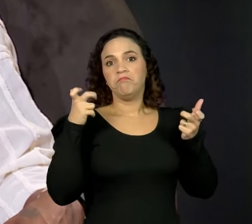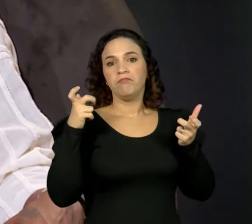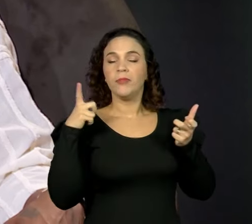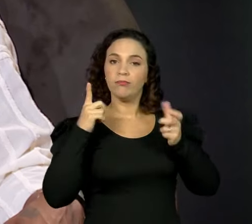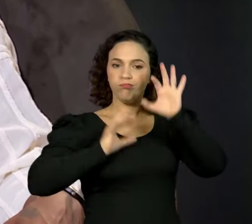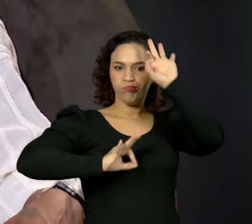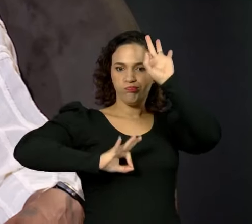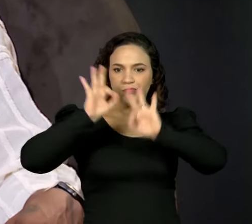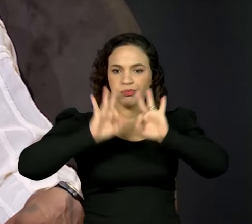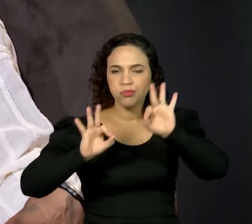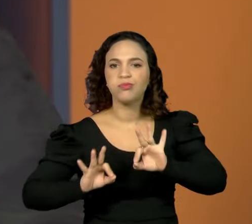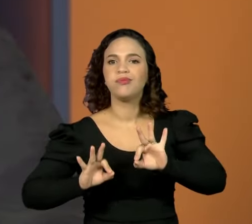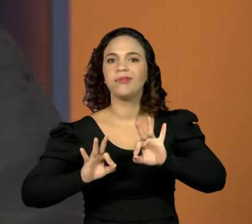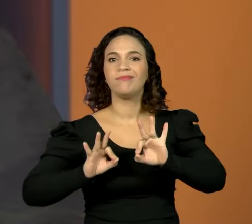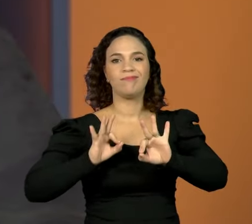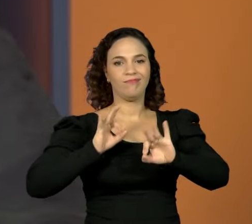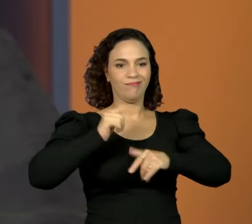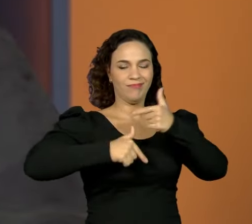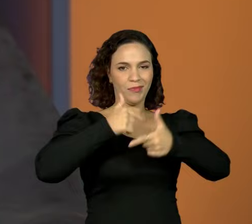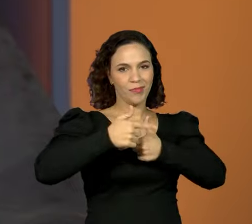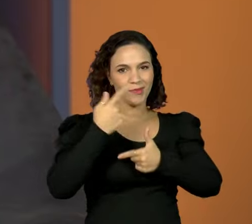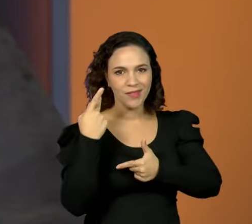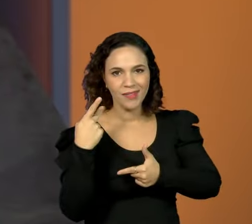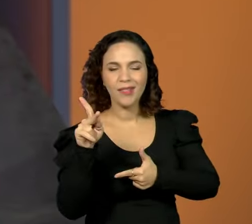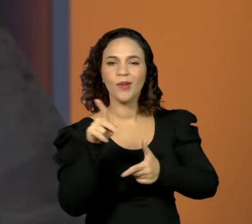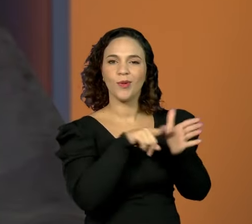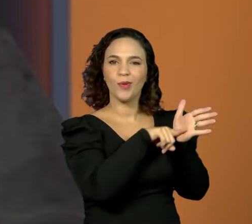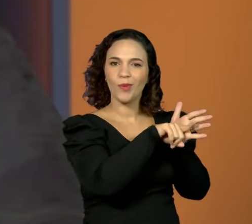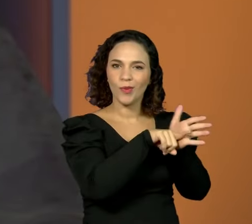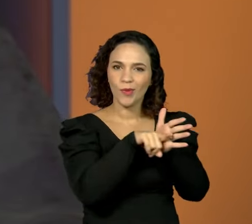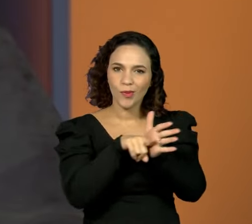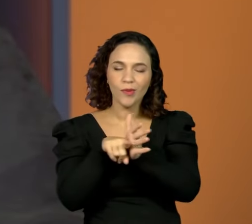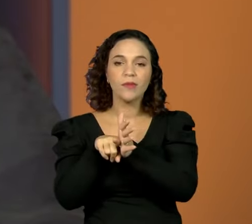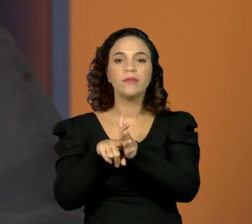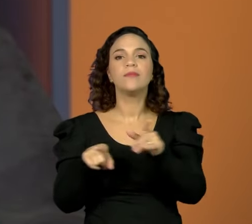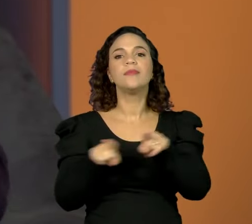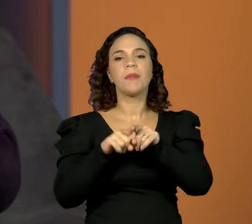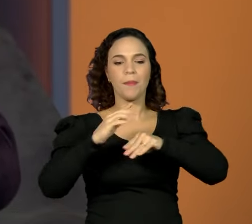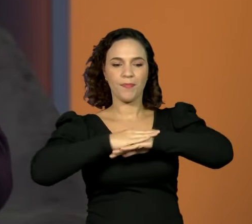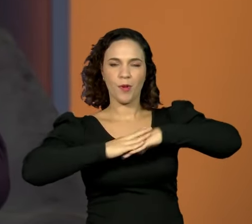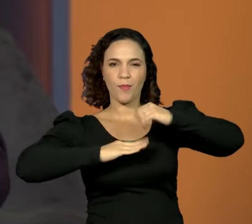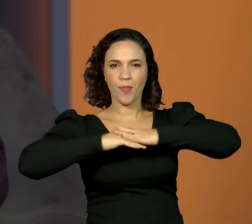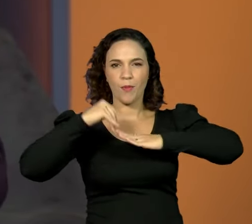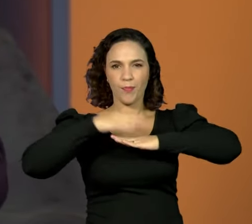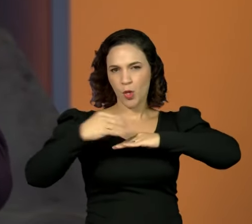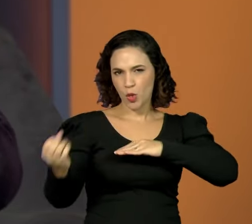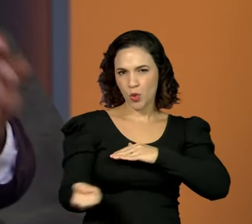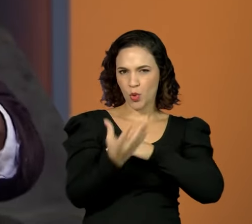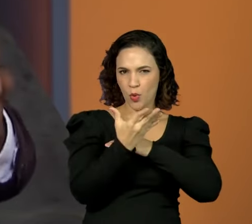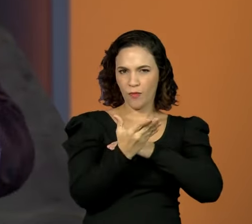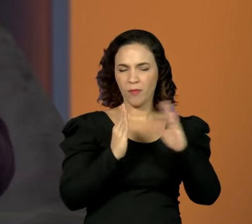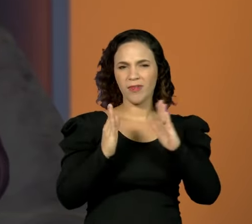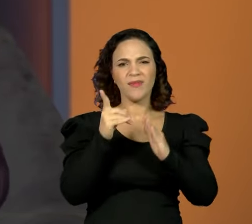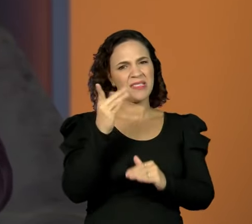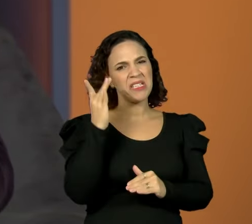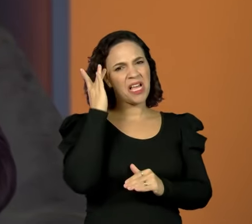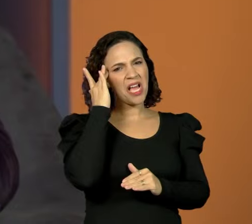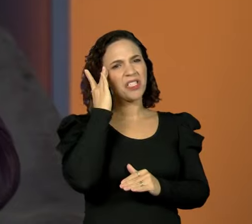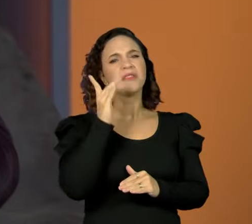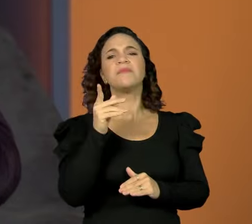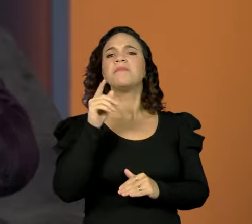estruturou esse trabalho e essa reconstrução. Você acha que os negros estiveram bem